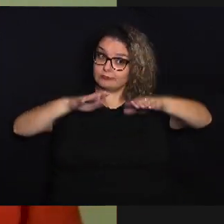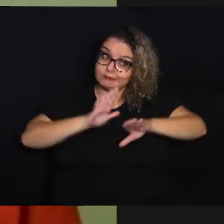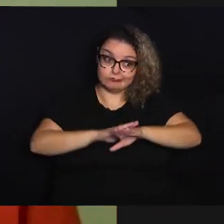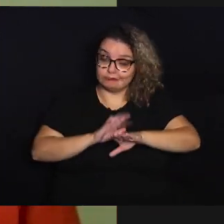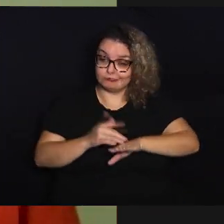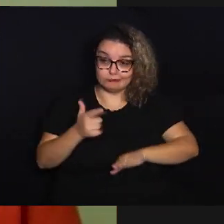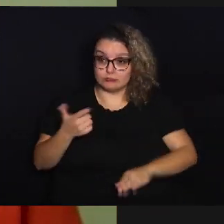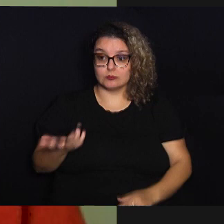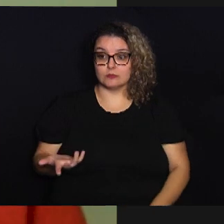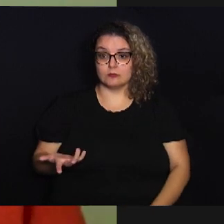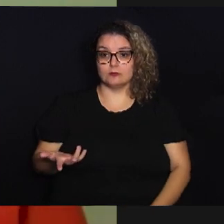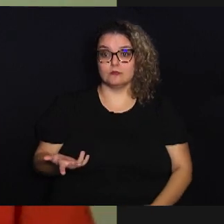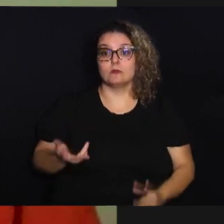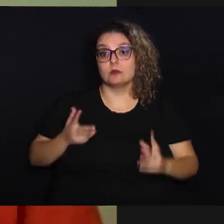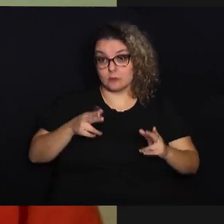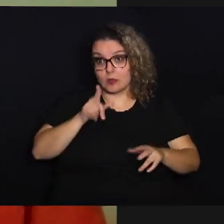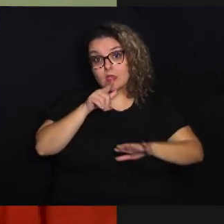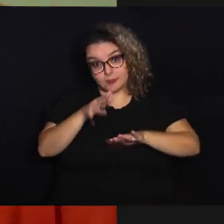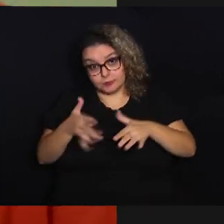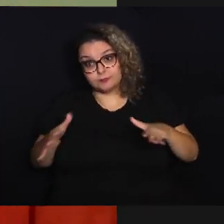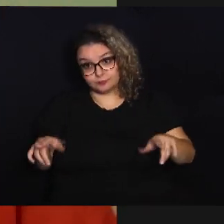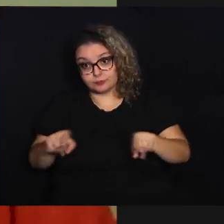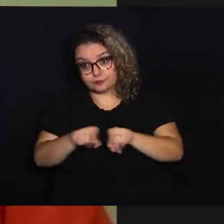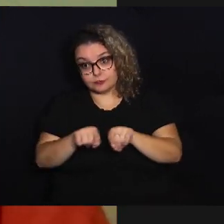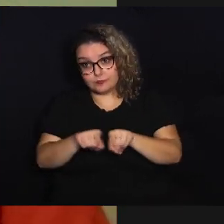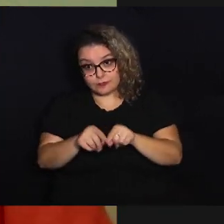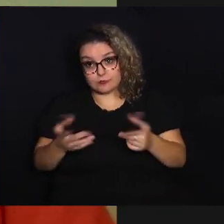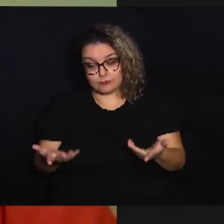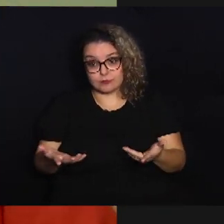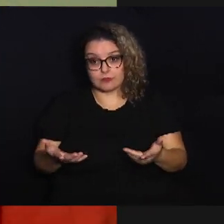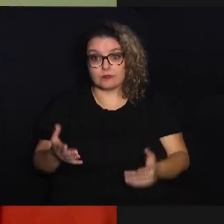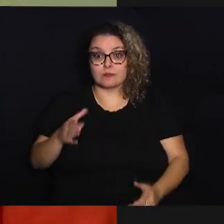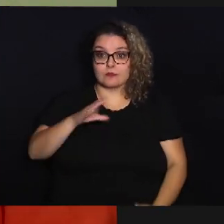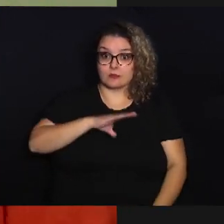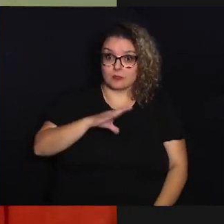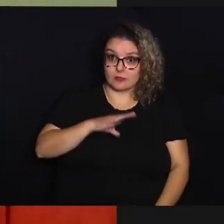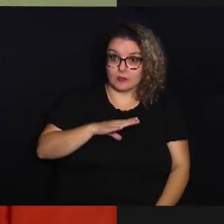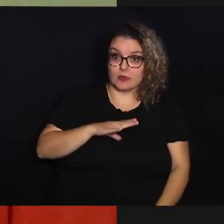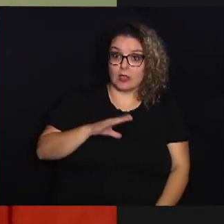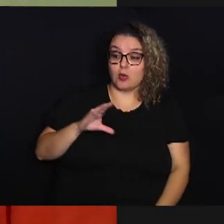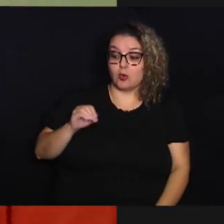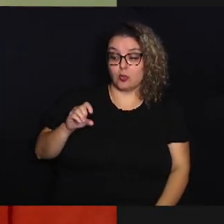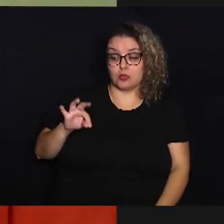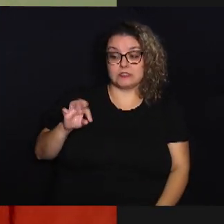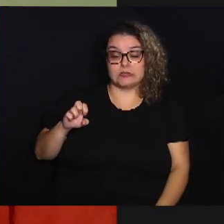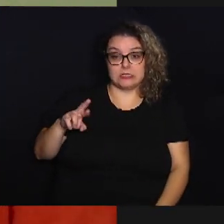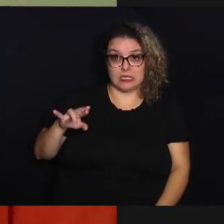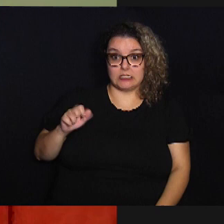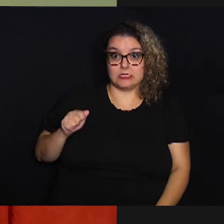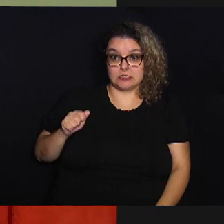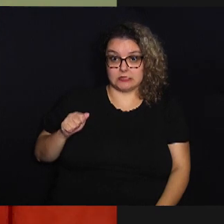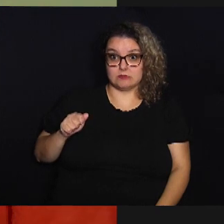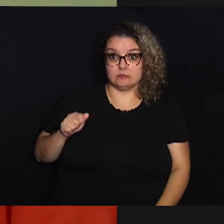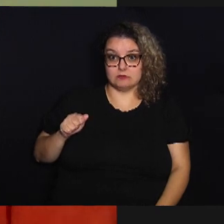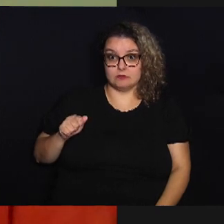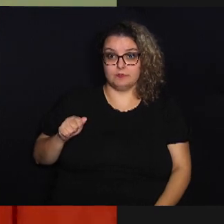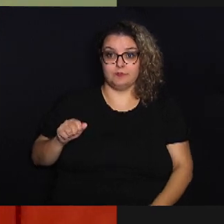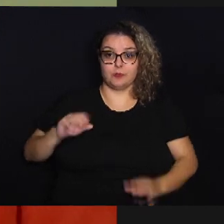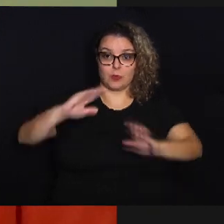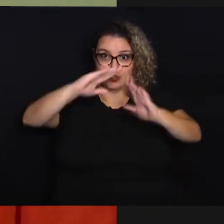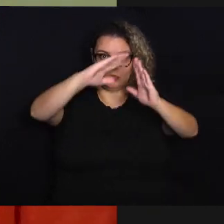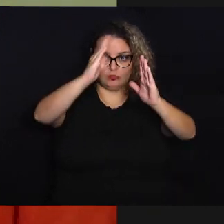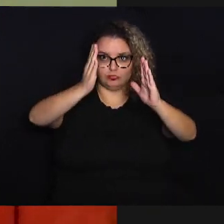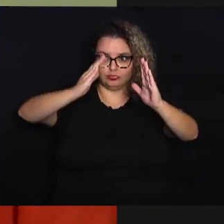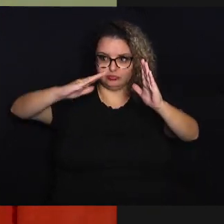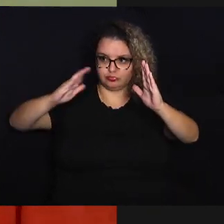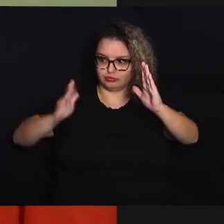as providências não foram tomadas. E assim como os oceanos, né? As cidades costeiras, elas podem ter